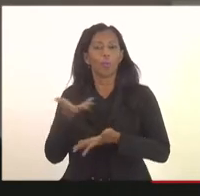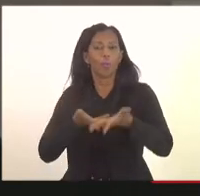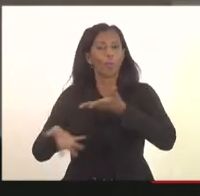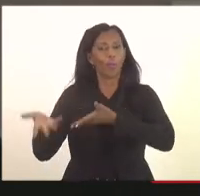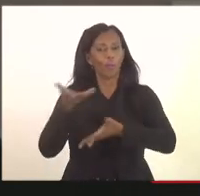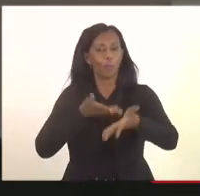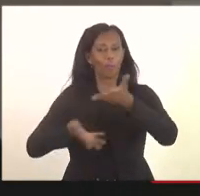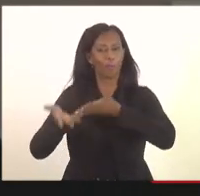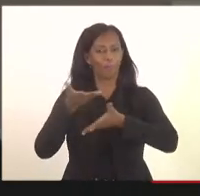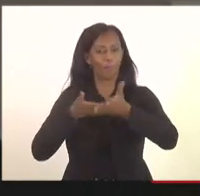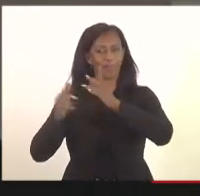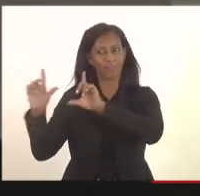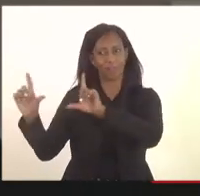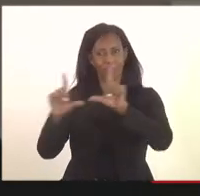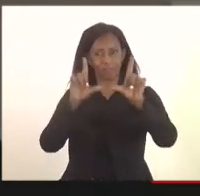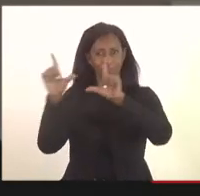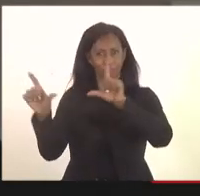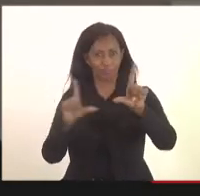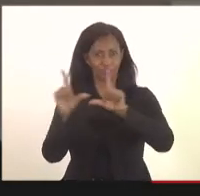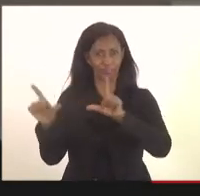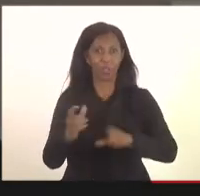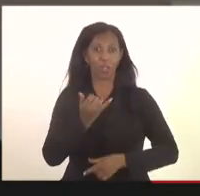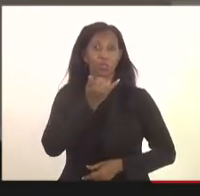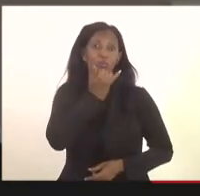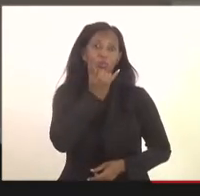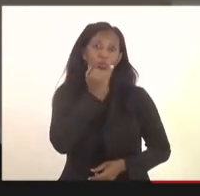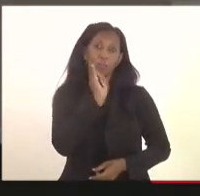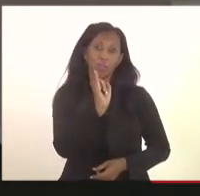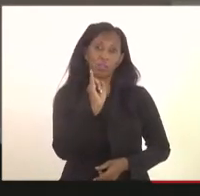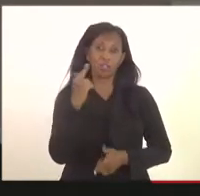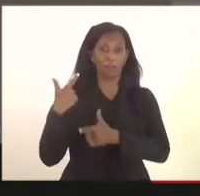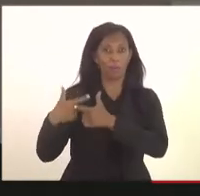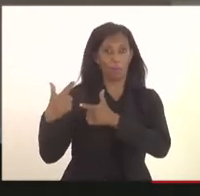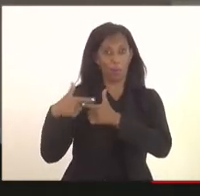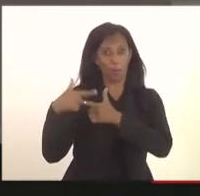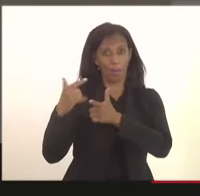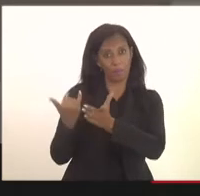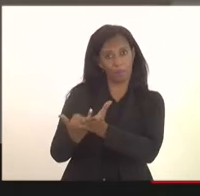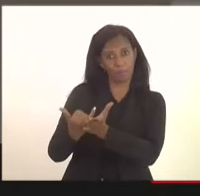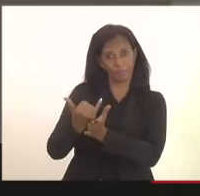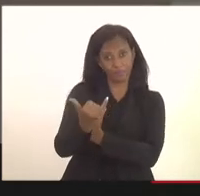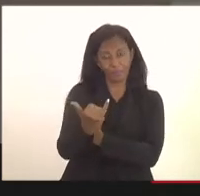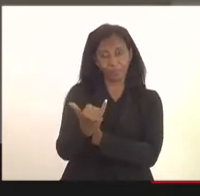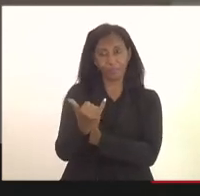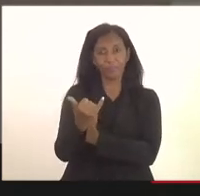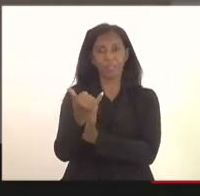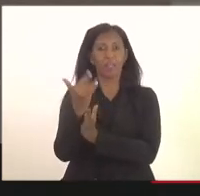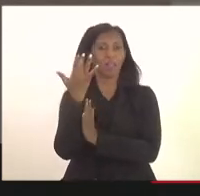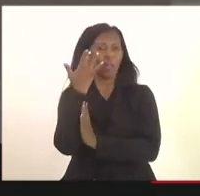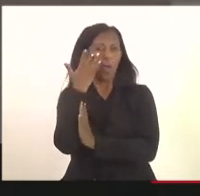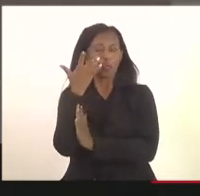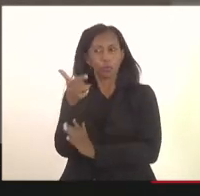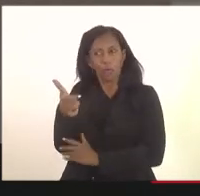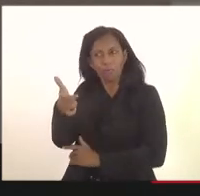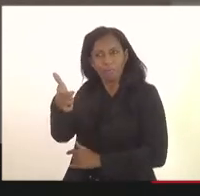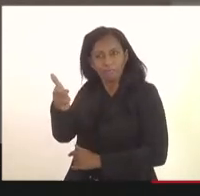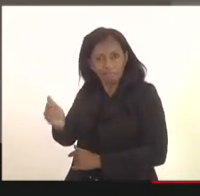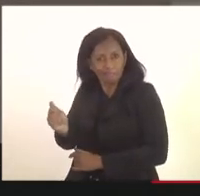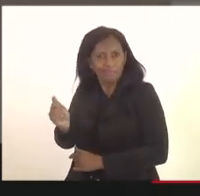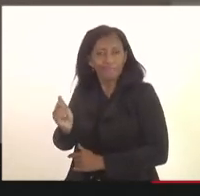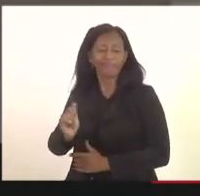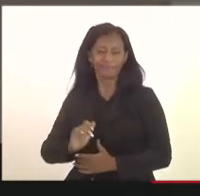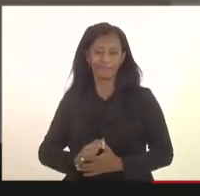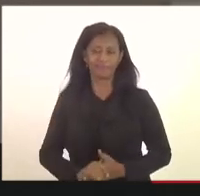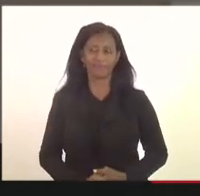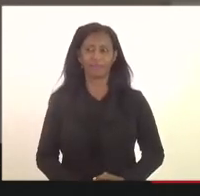usei o Zoom, me desculpe se eu tiver algum problema inicialmente, mas imagino que é só clicar no share screen aqui. Vamos